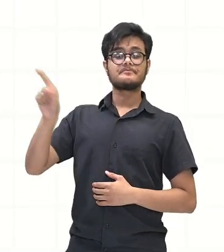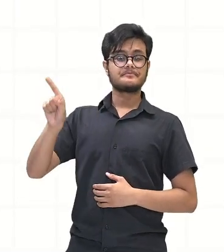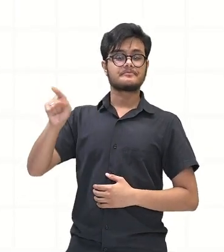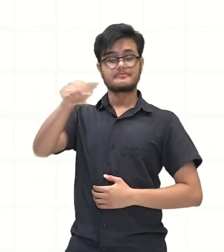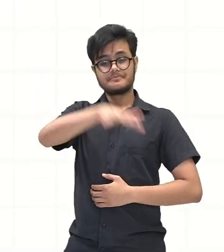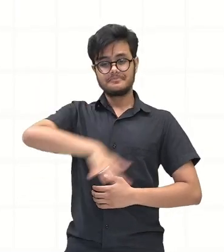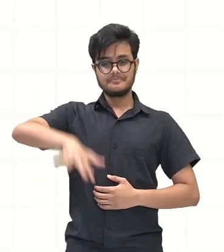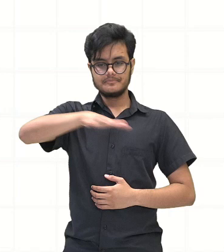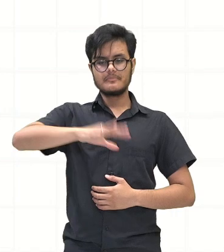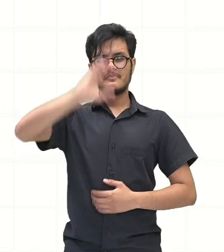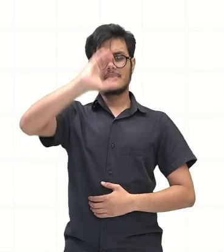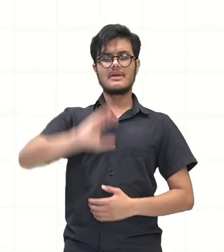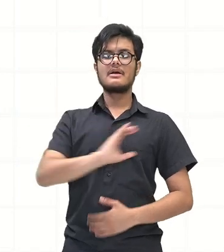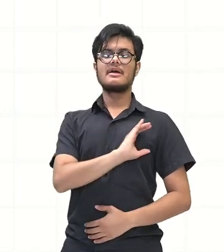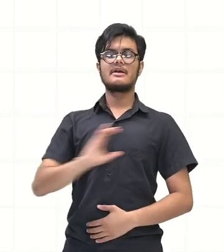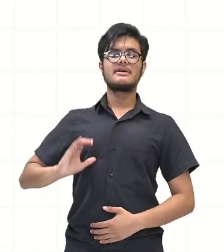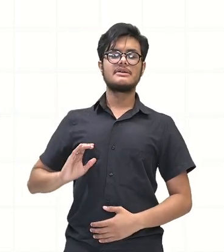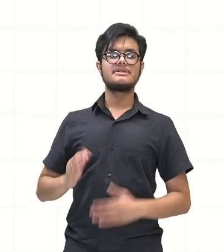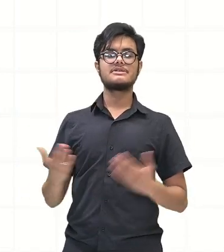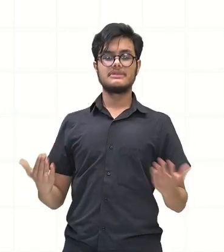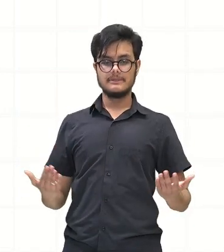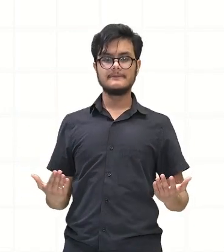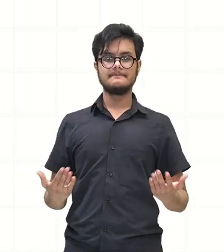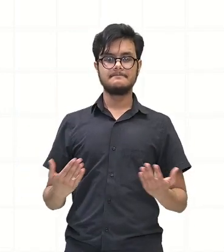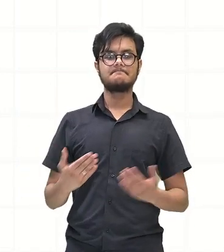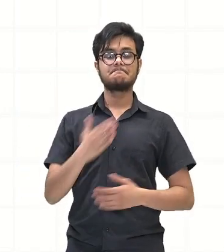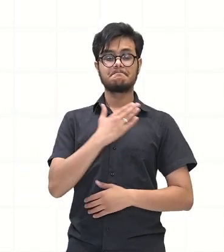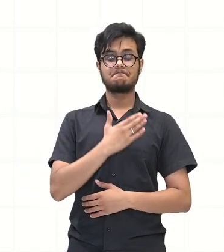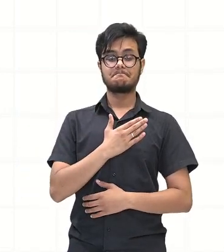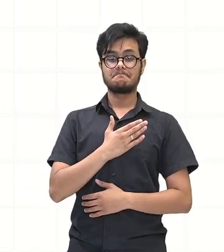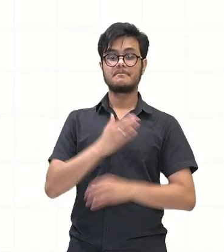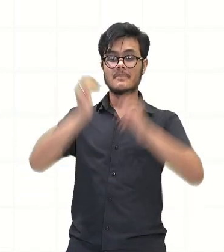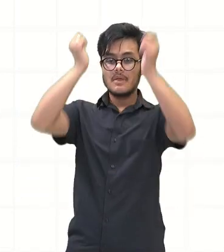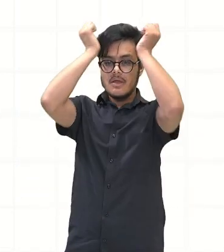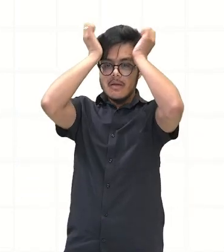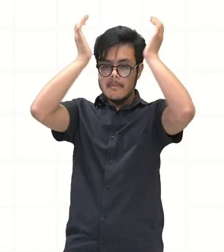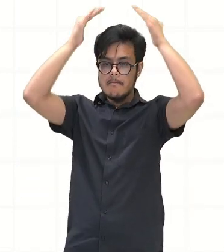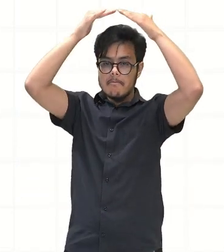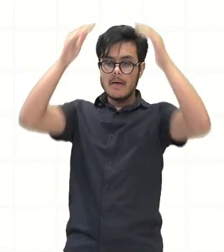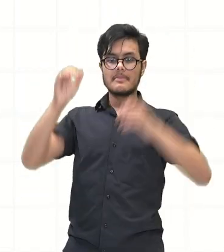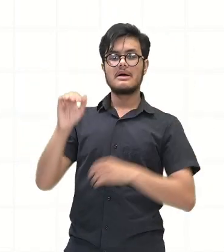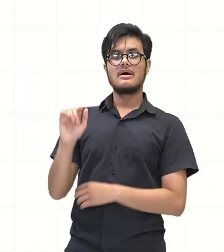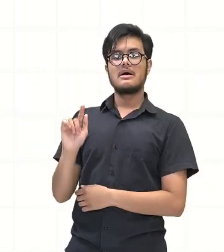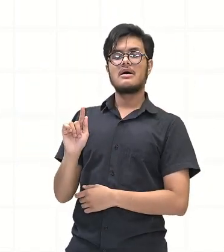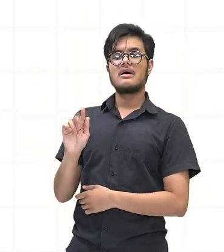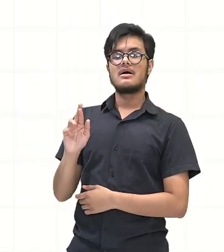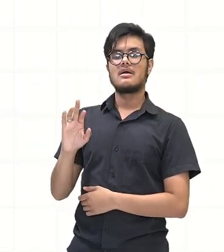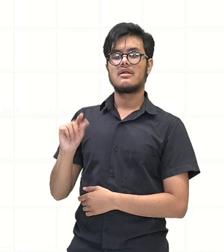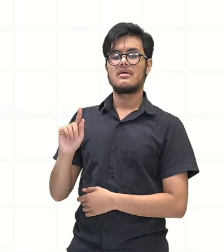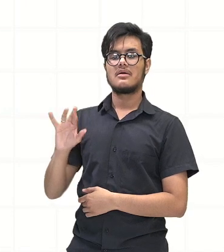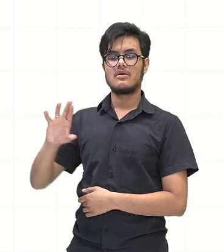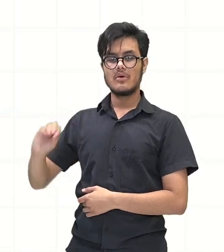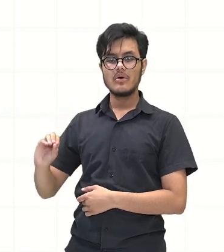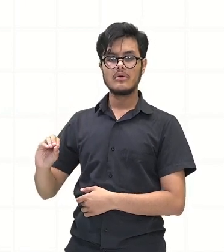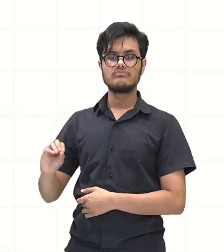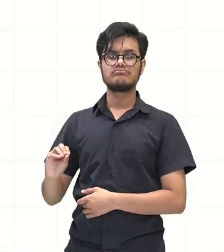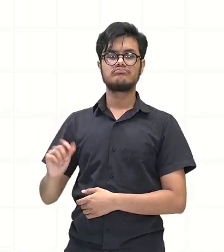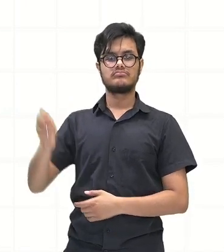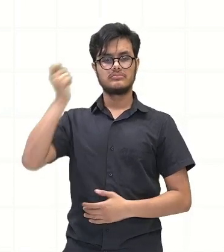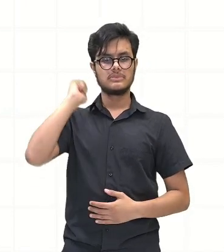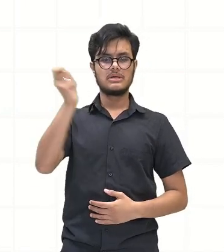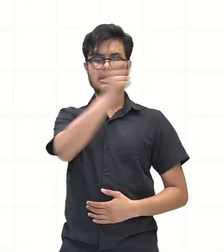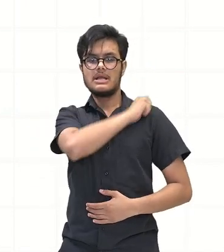cristã. Papa Gregório I reconhecia a instituição da escravidão como parte do